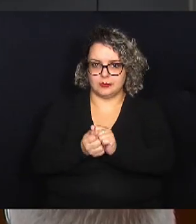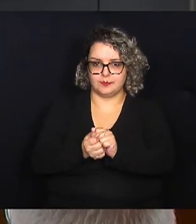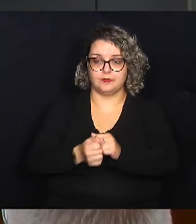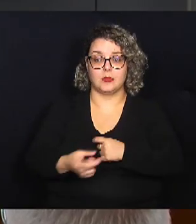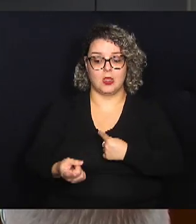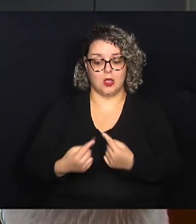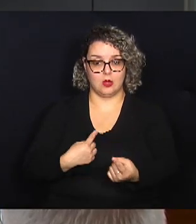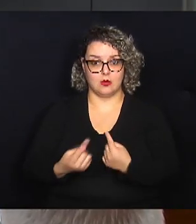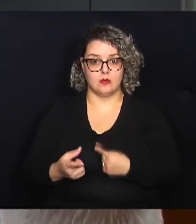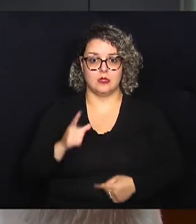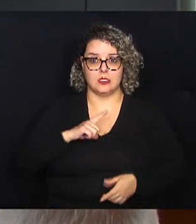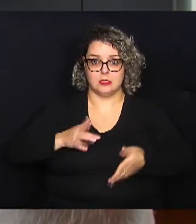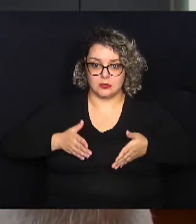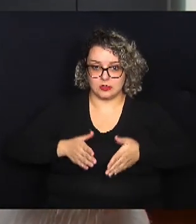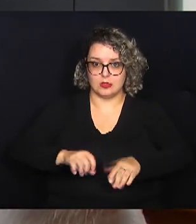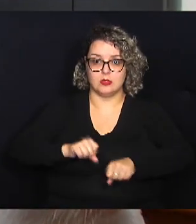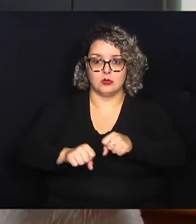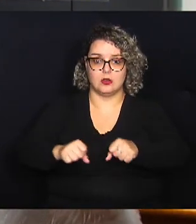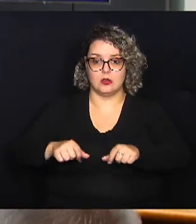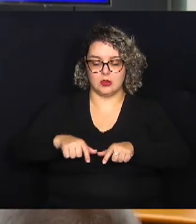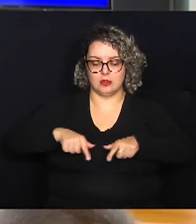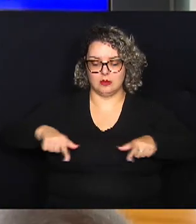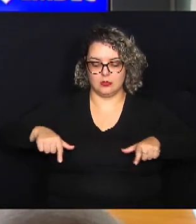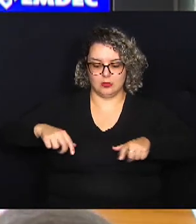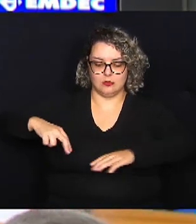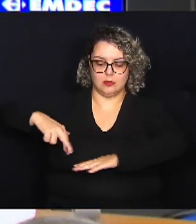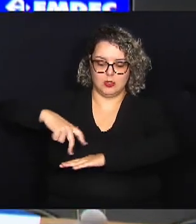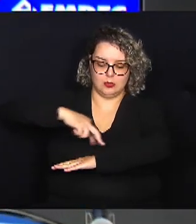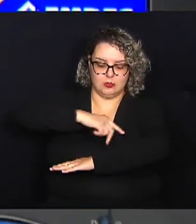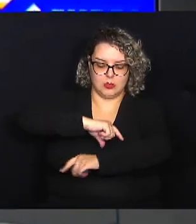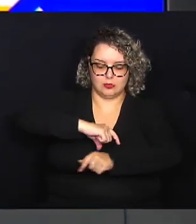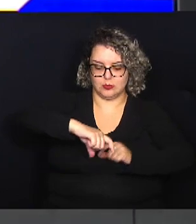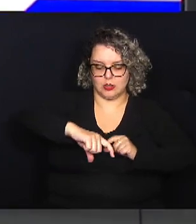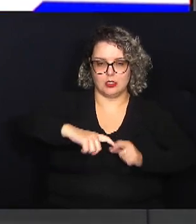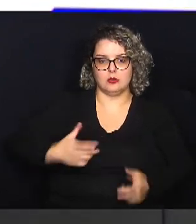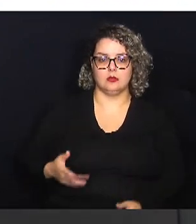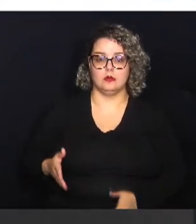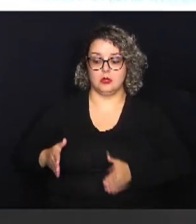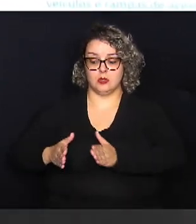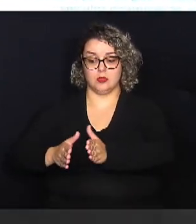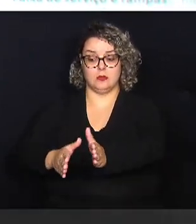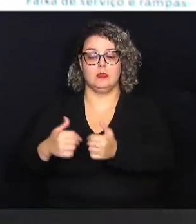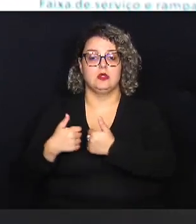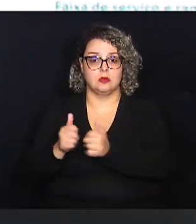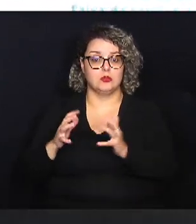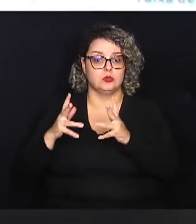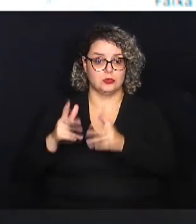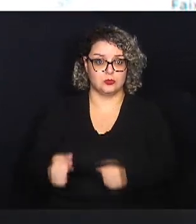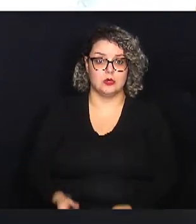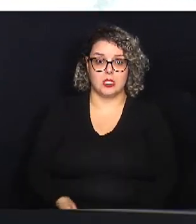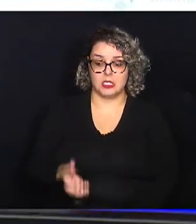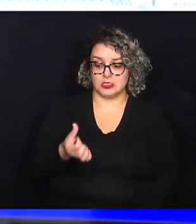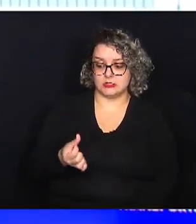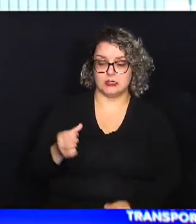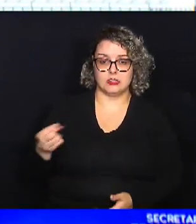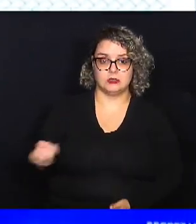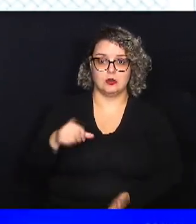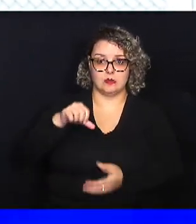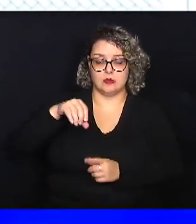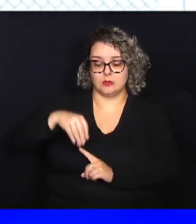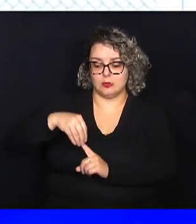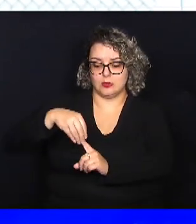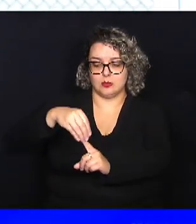ter ciclofaixas, calçadas mais largas, faixa exclusiva para ônibus em toda a extensão, 6 novos pontos de parada do